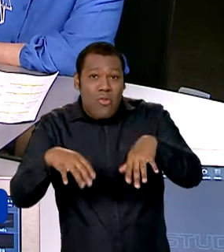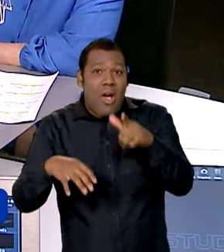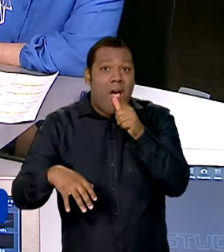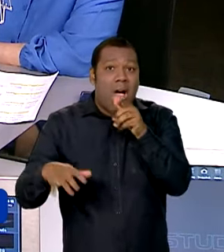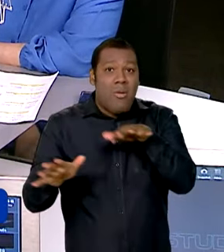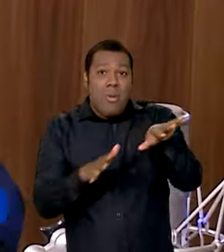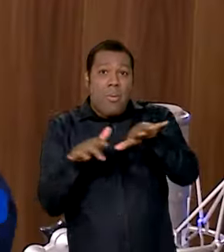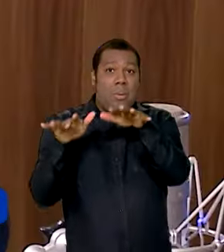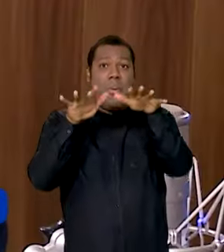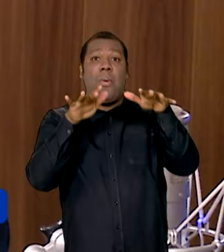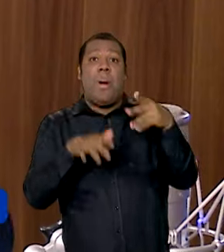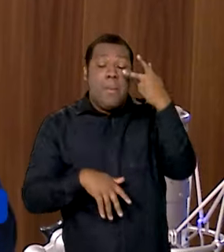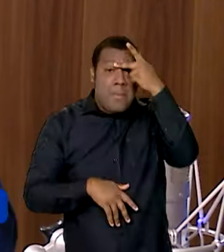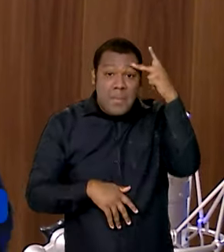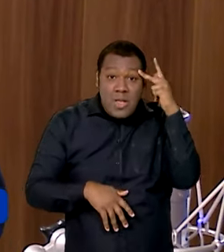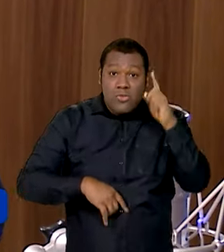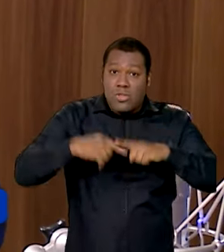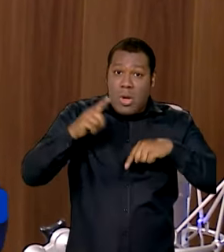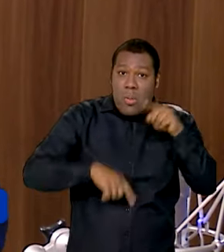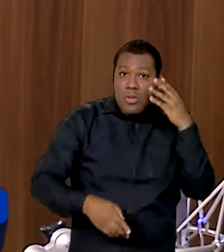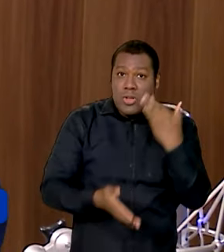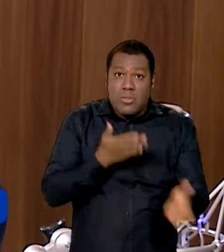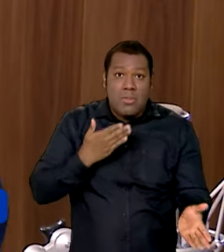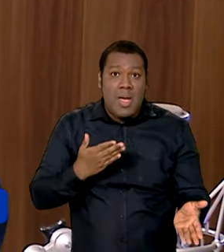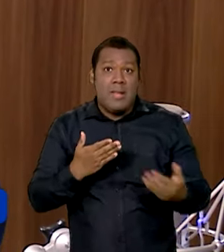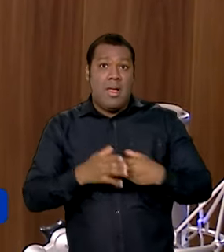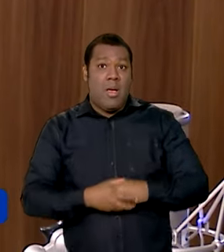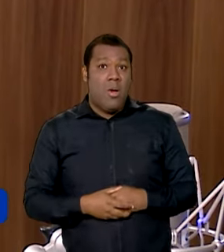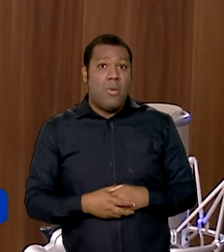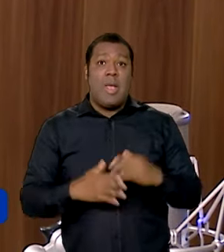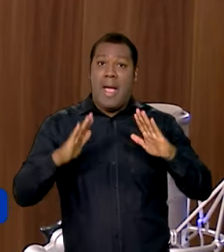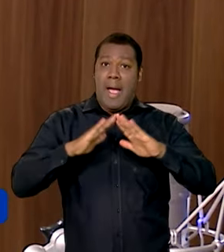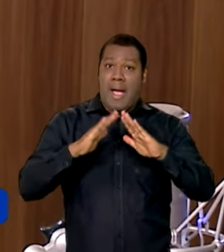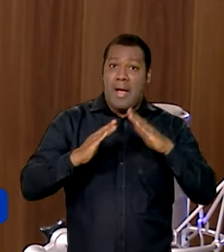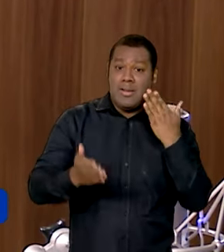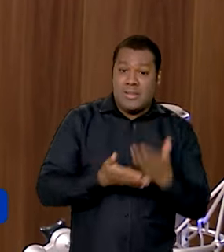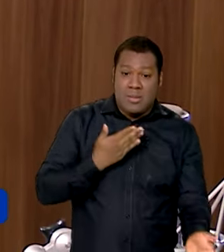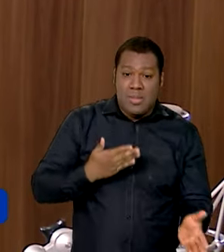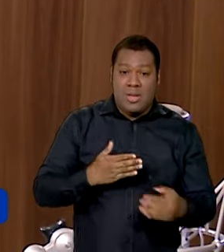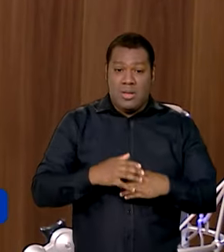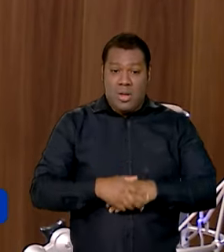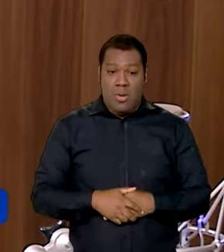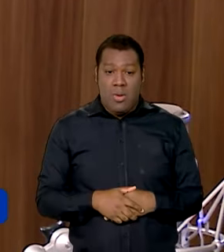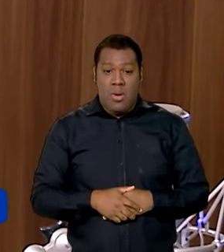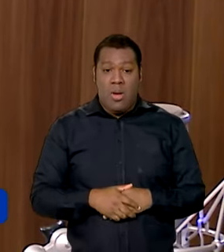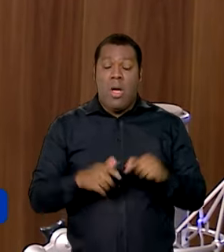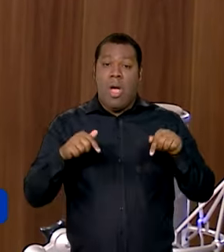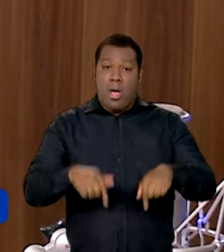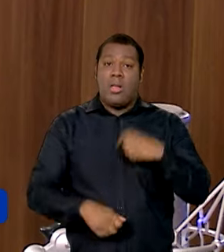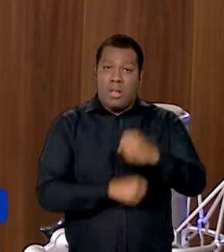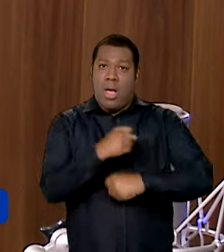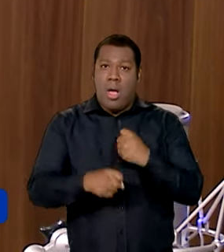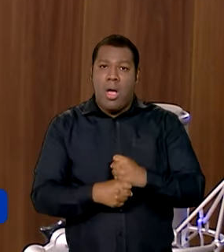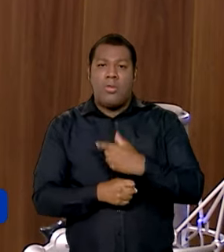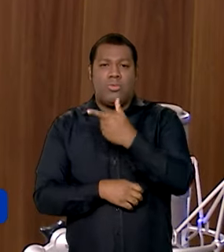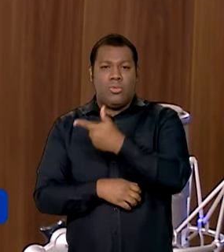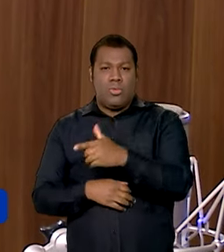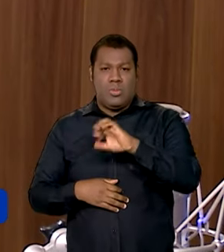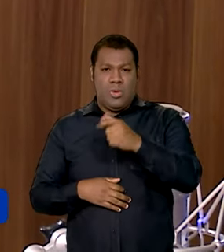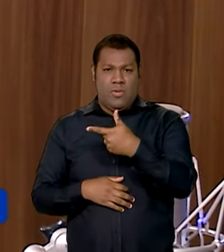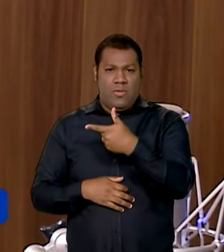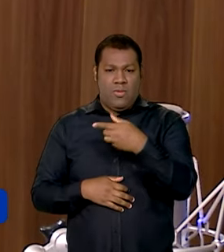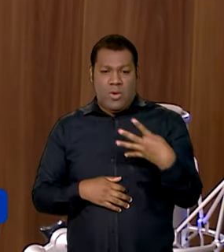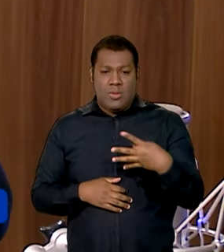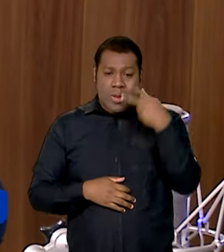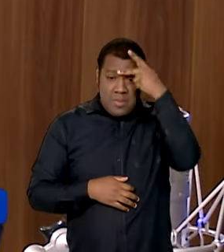preparação melhor do ano passado para este ano este ano foi a segunda maior cheia da história do Acre no entanto mais de 5.000